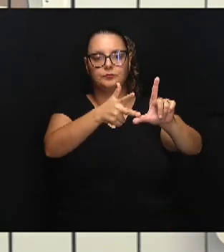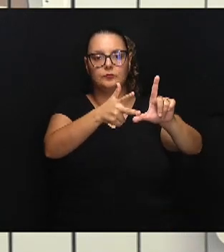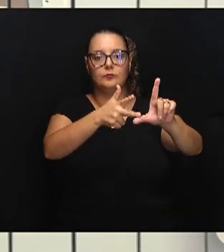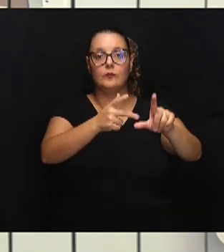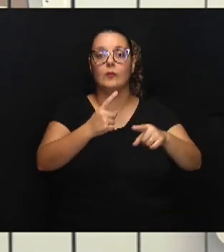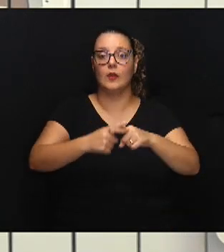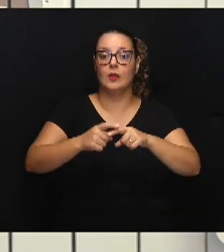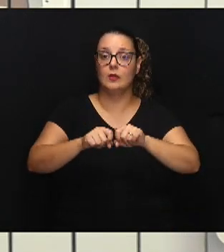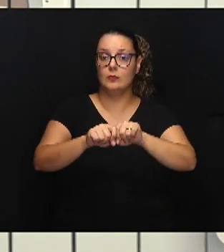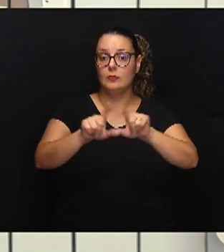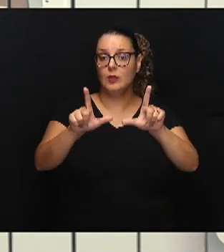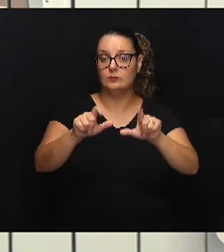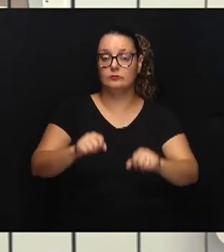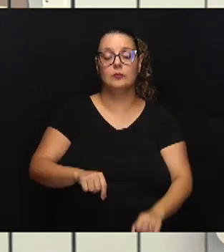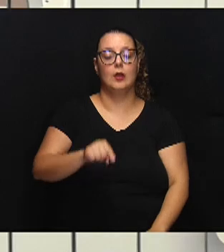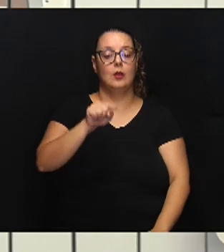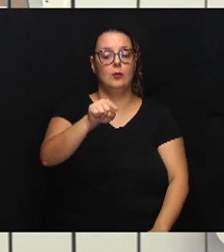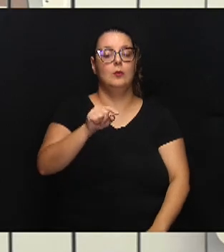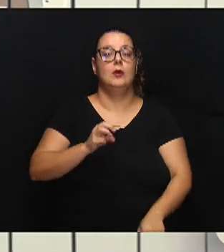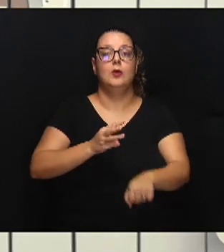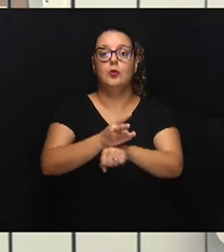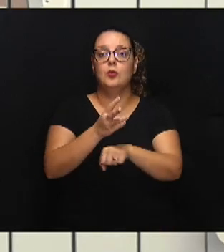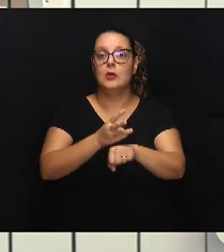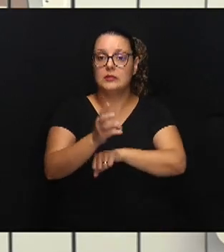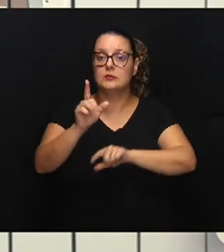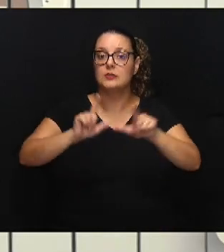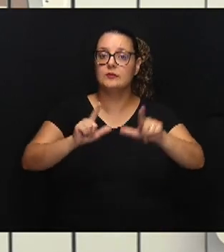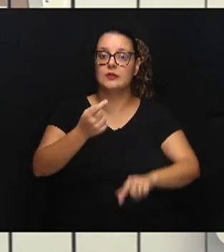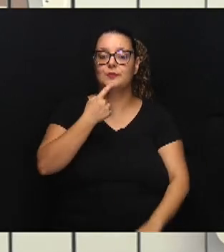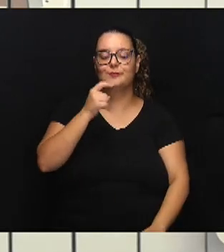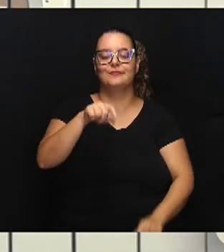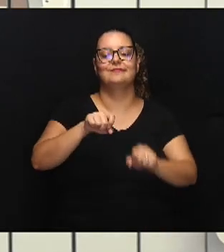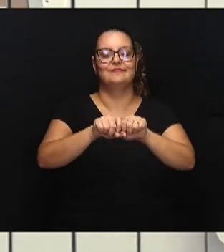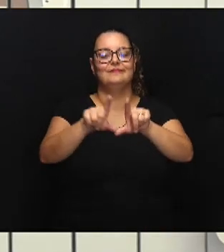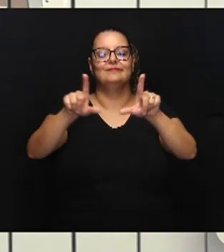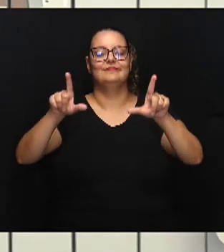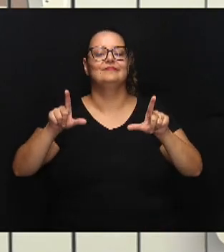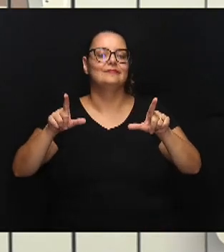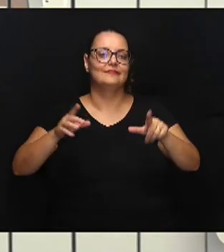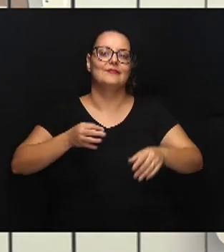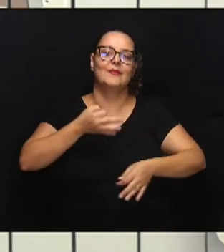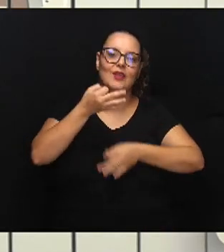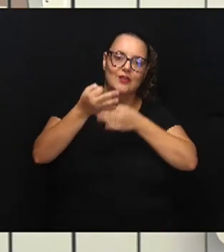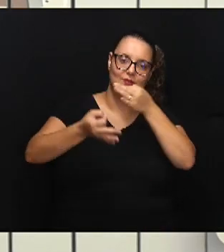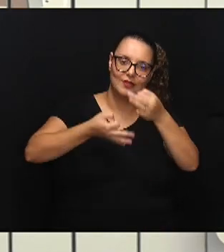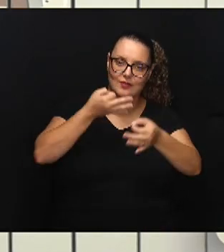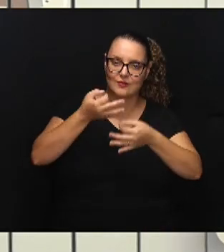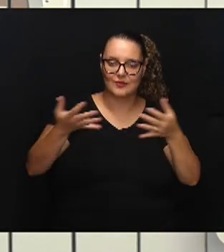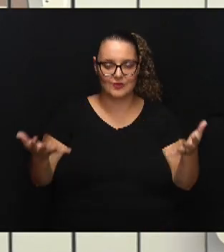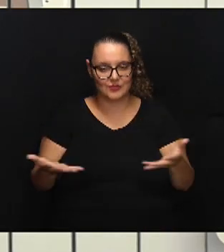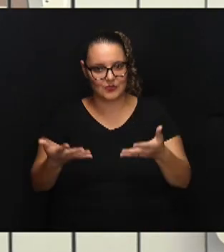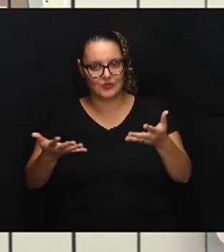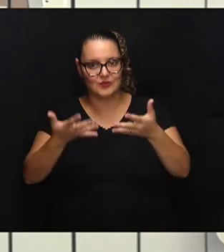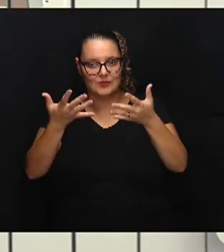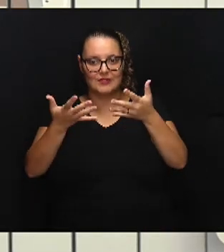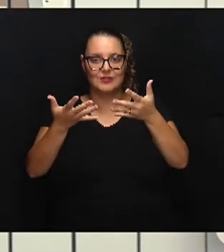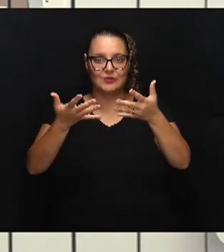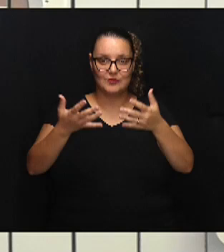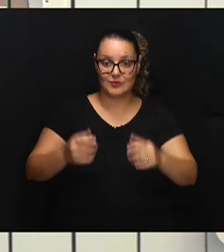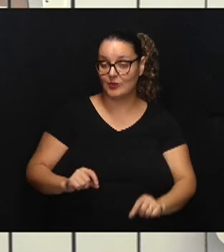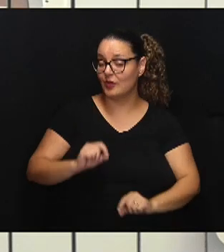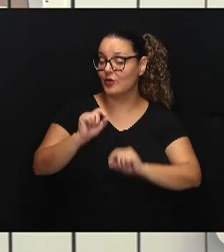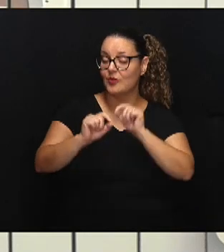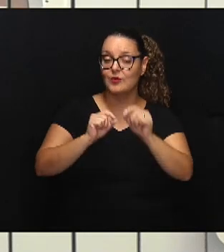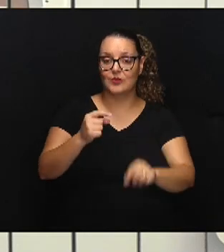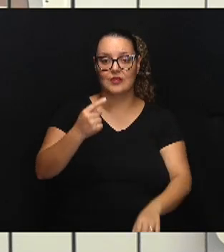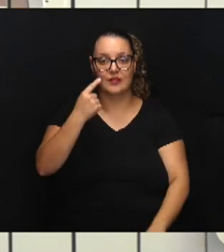aí já vai aparecer uma mensagem na sua tela. O WhatsApp da TV Câmara Campinas. Você aperta e pode mandar o seu elogio, uma crítica